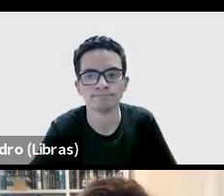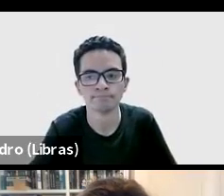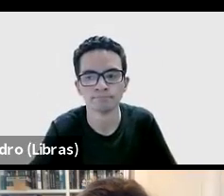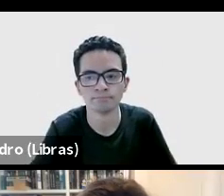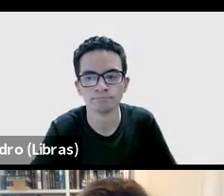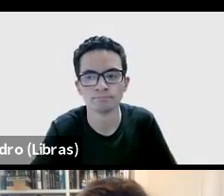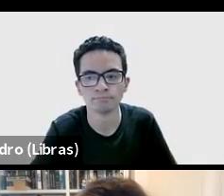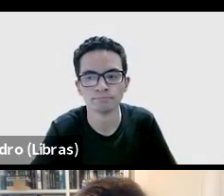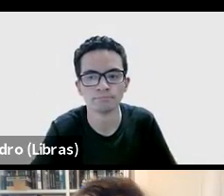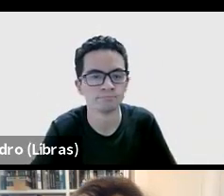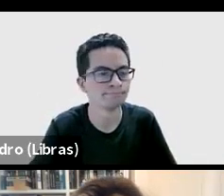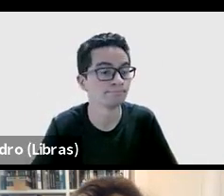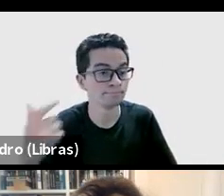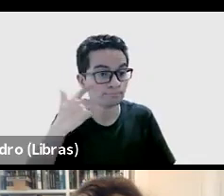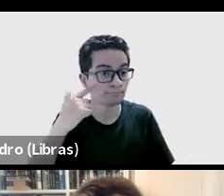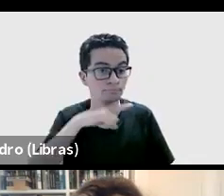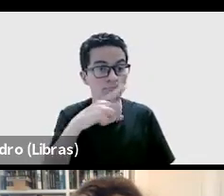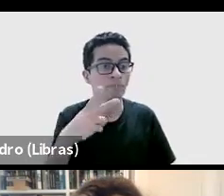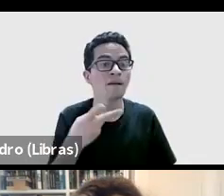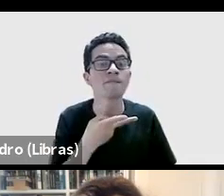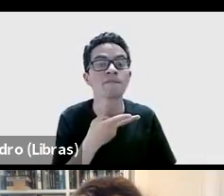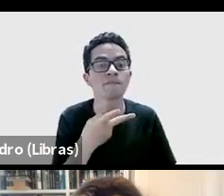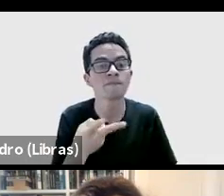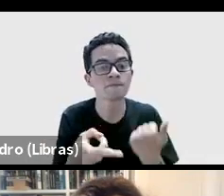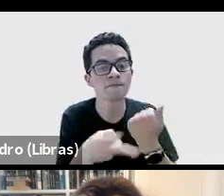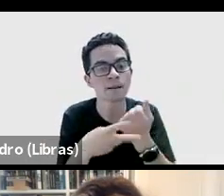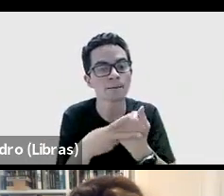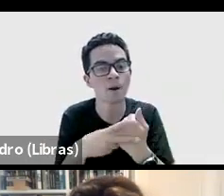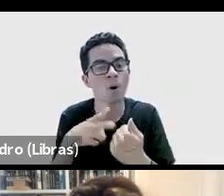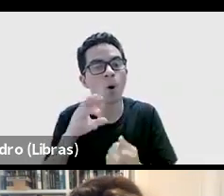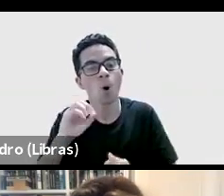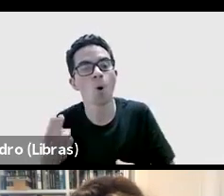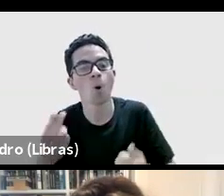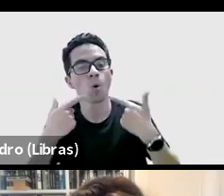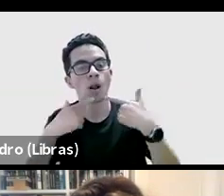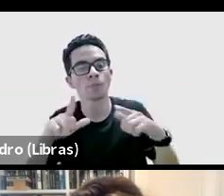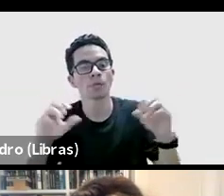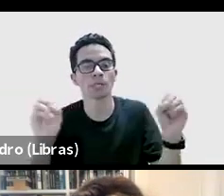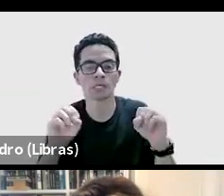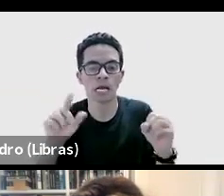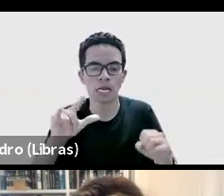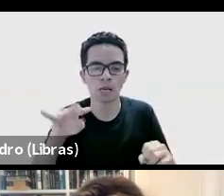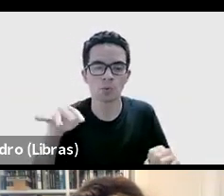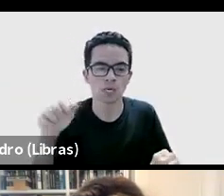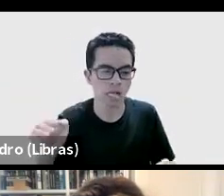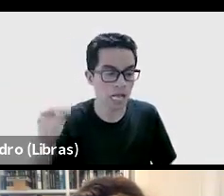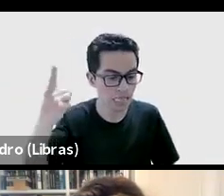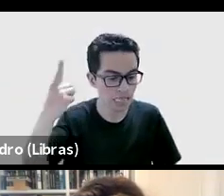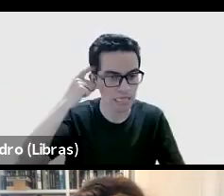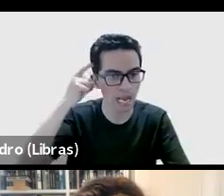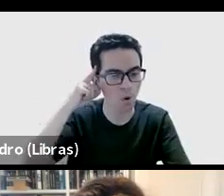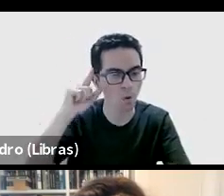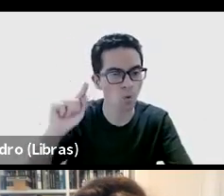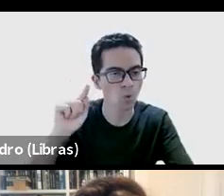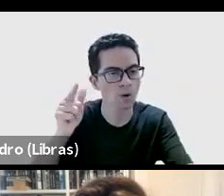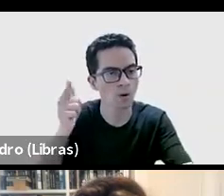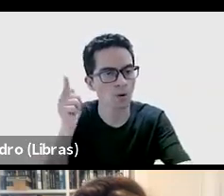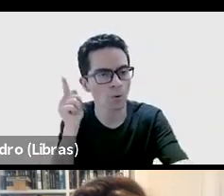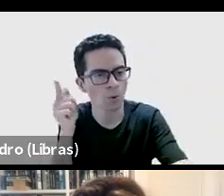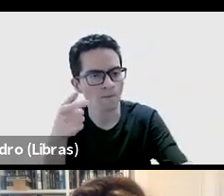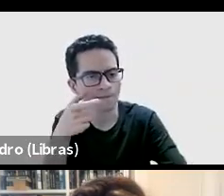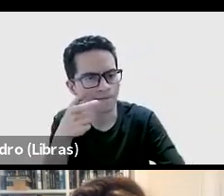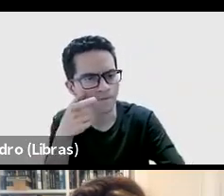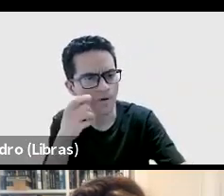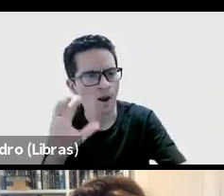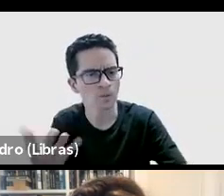das vezes elas não são verbais, elas não são linguísticas, né? Então assim, a ideia de que o acolhimento aconteceria